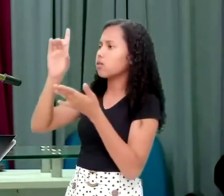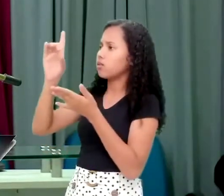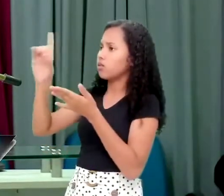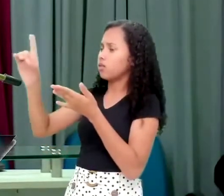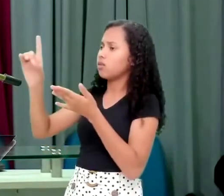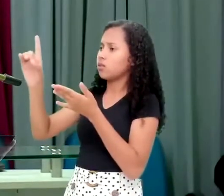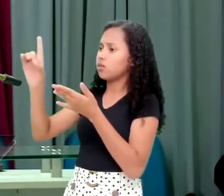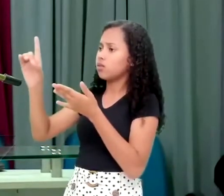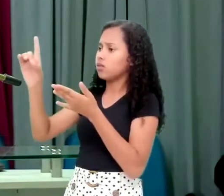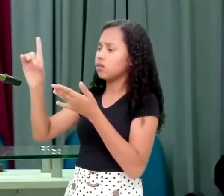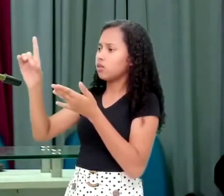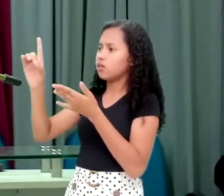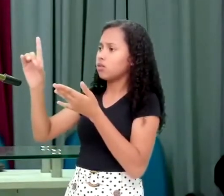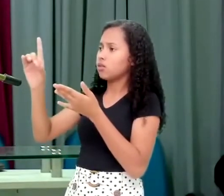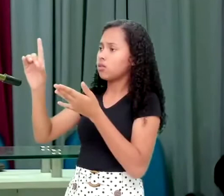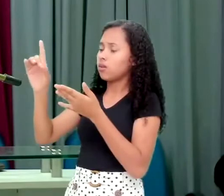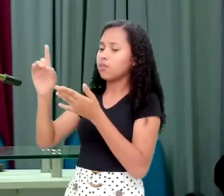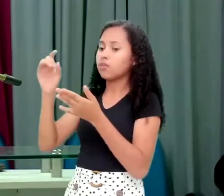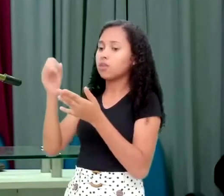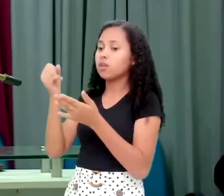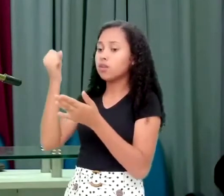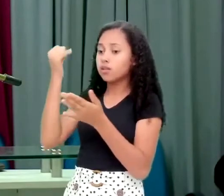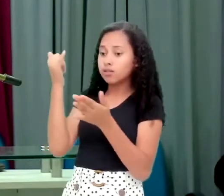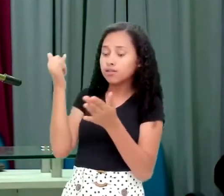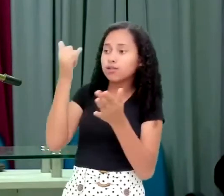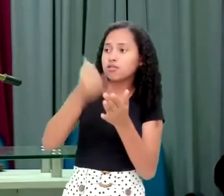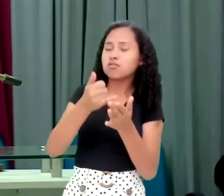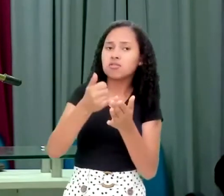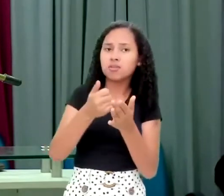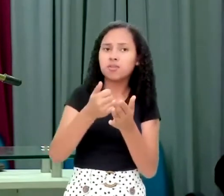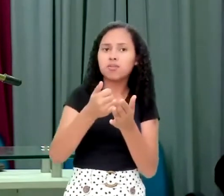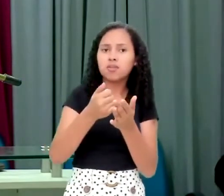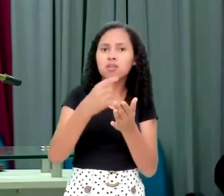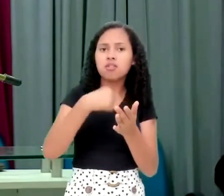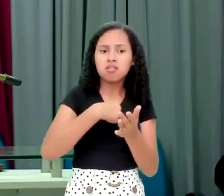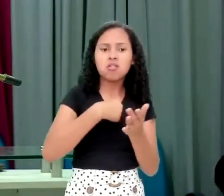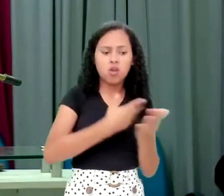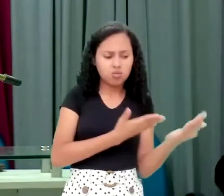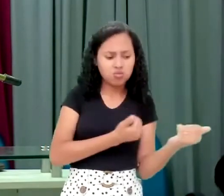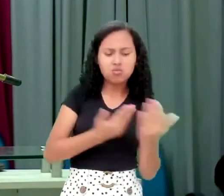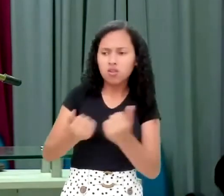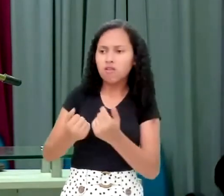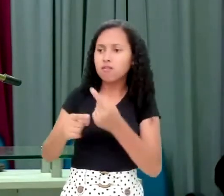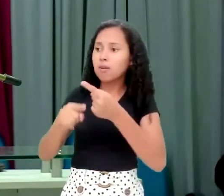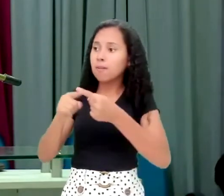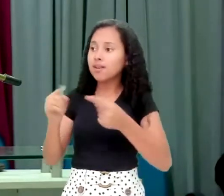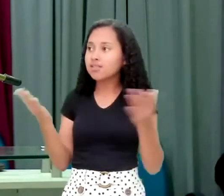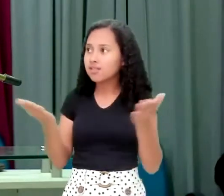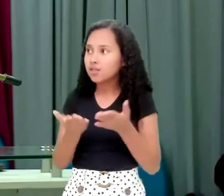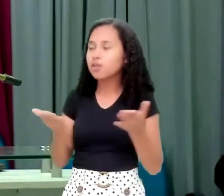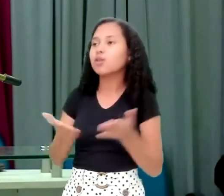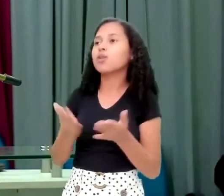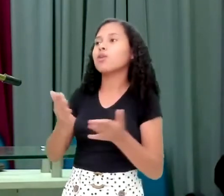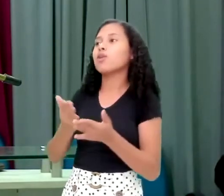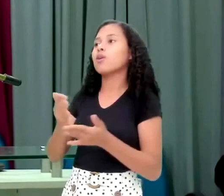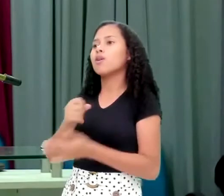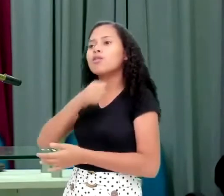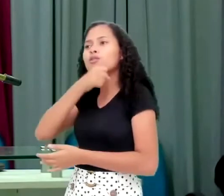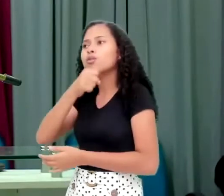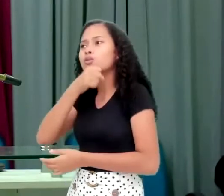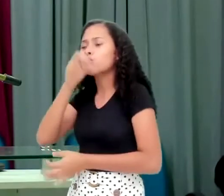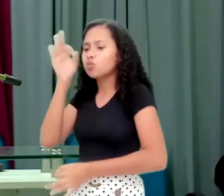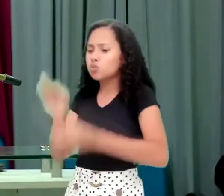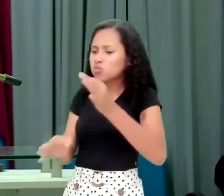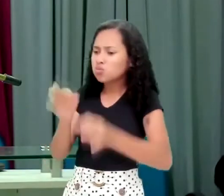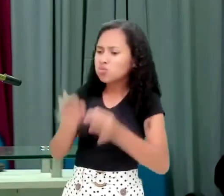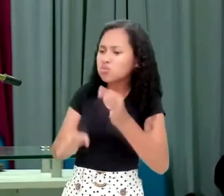citada pelo teu ungido diz: eu fui moço e hoje eu sou um velho, e eu nunca vi um justo